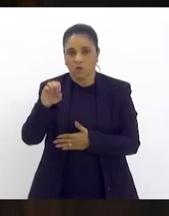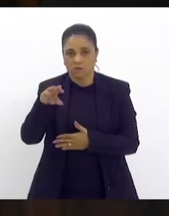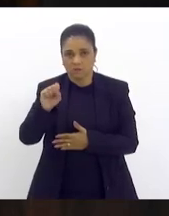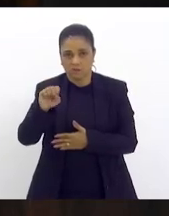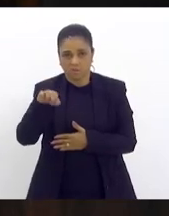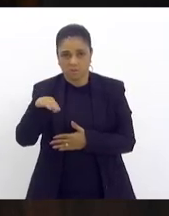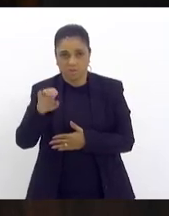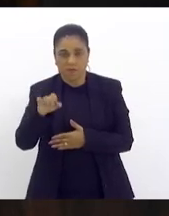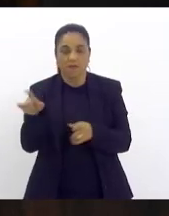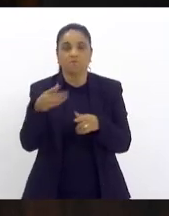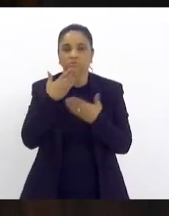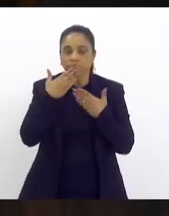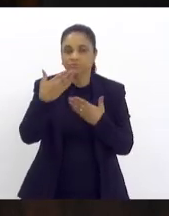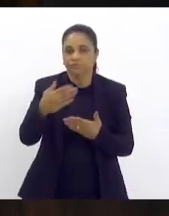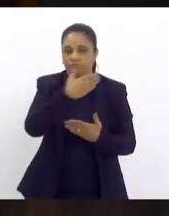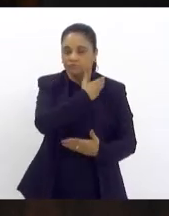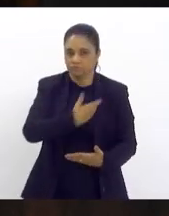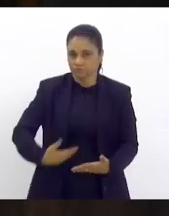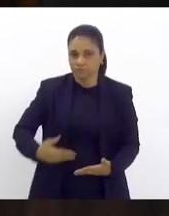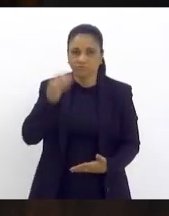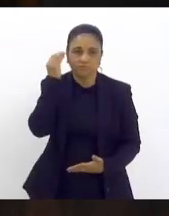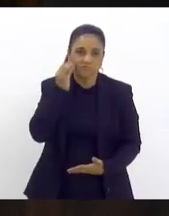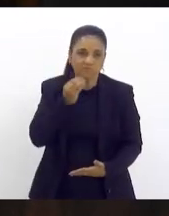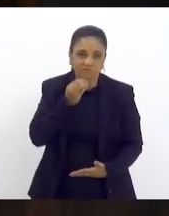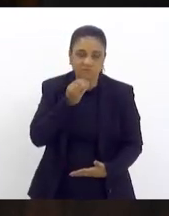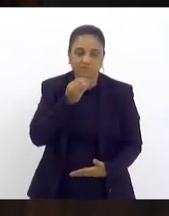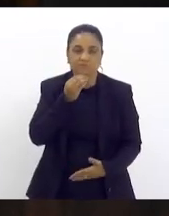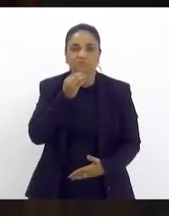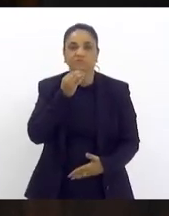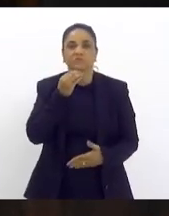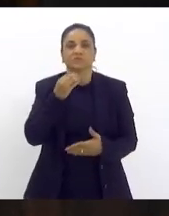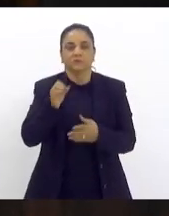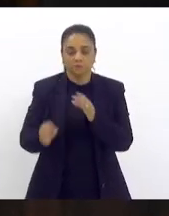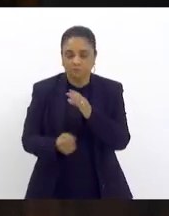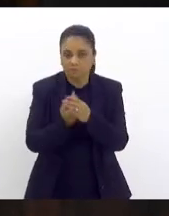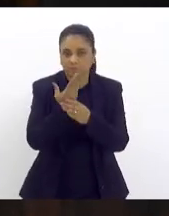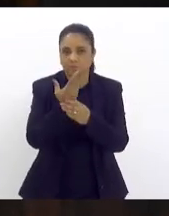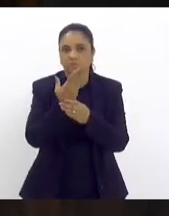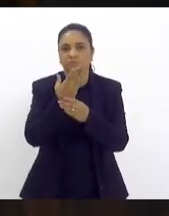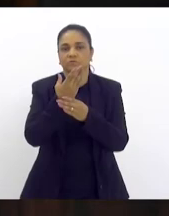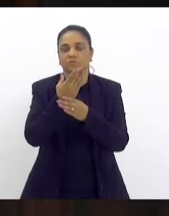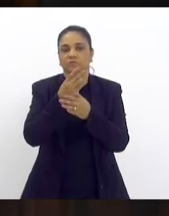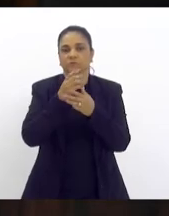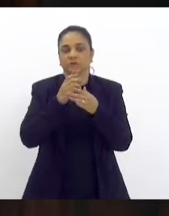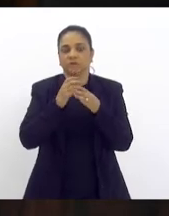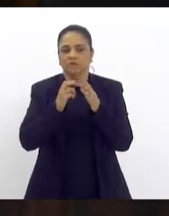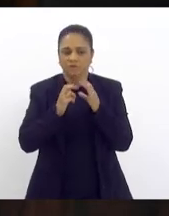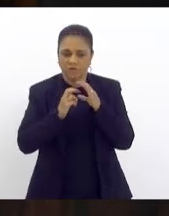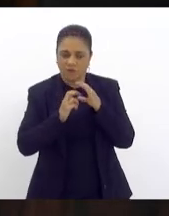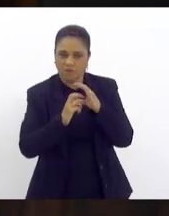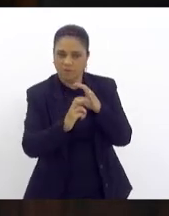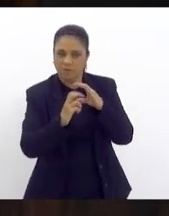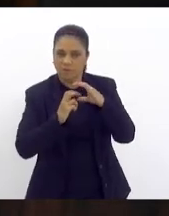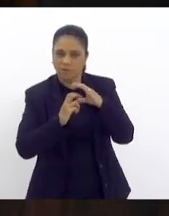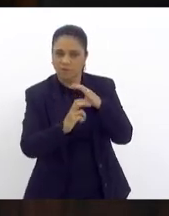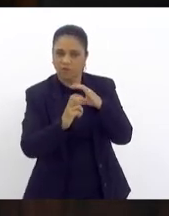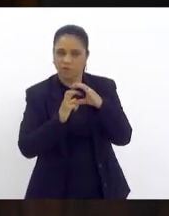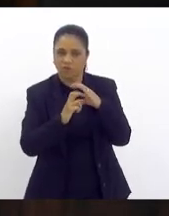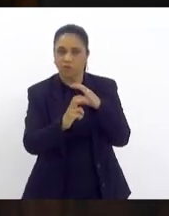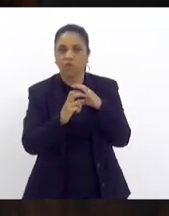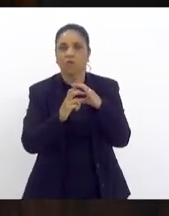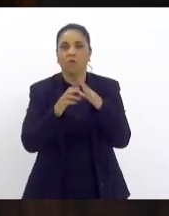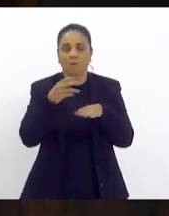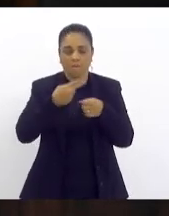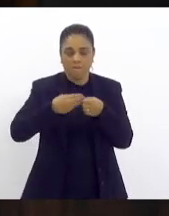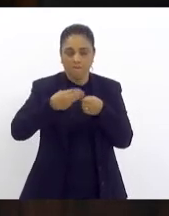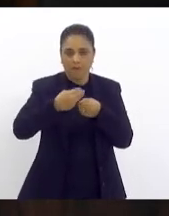solicita Excelentíssimo Senhor governador do Estado do Rio de Janeiro senhor Cláudio Castro implantação do sistema viário abrangendo